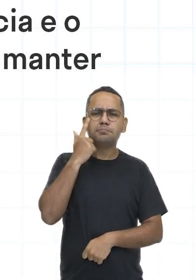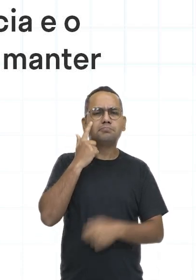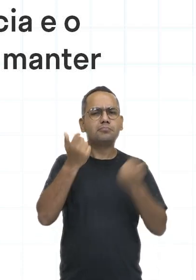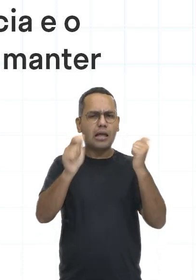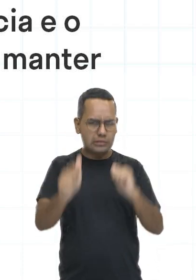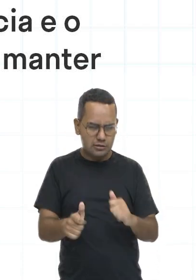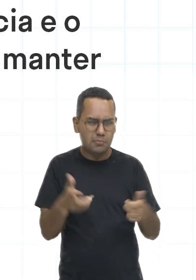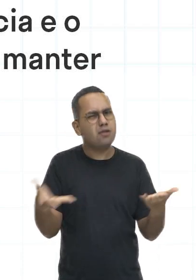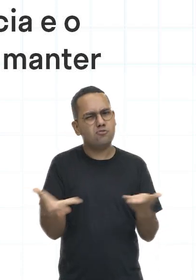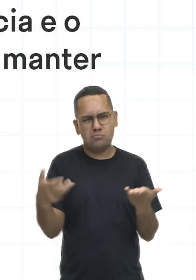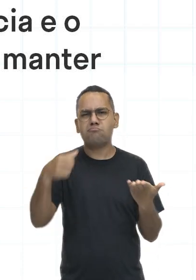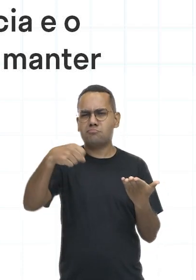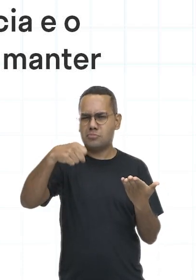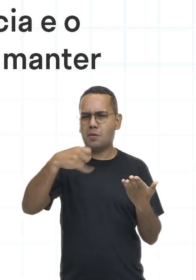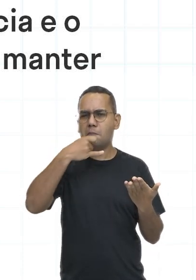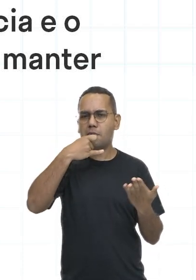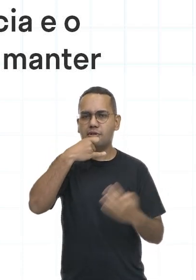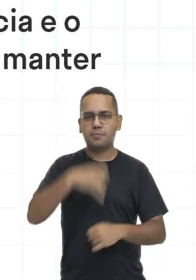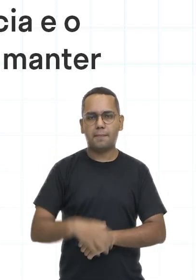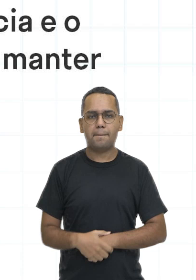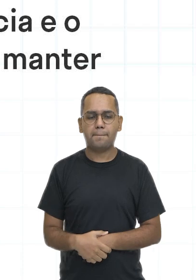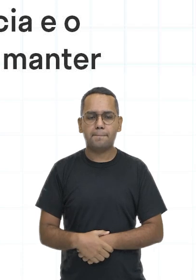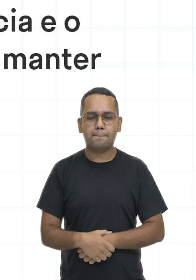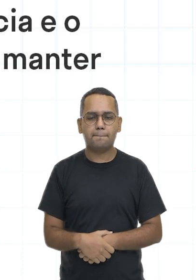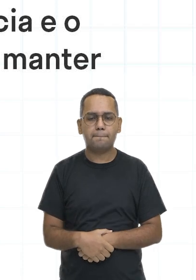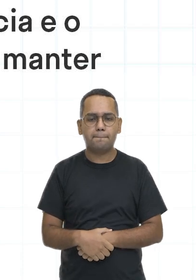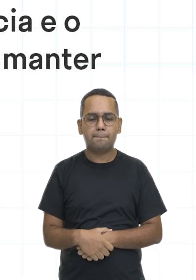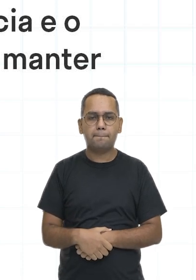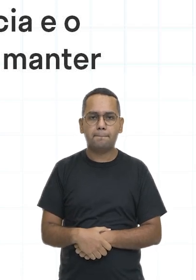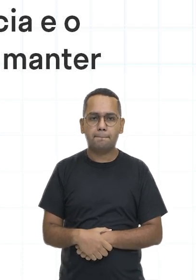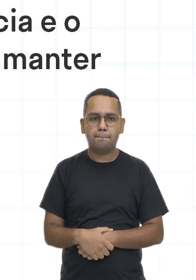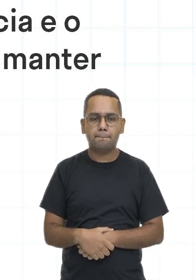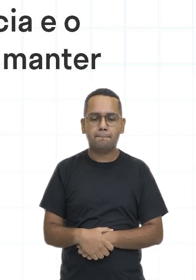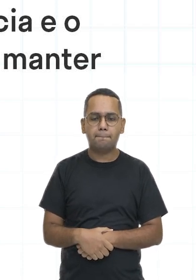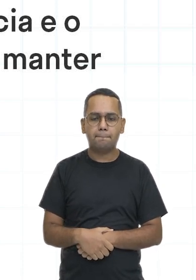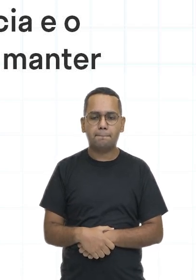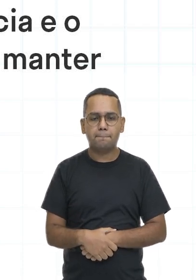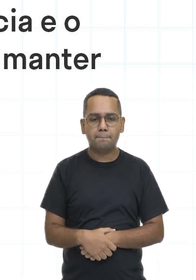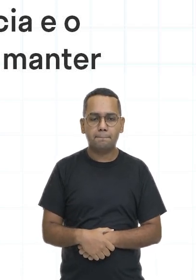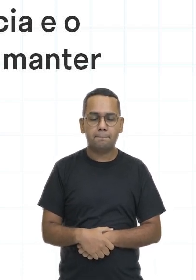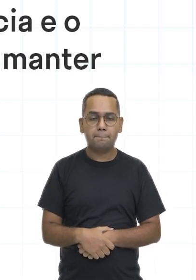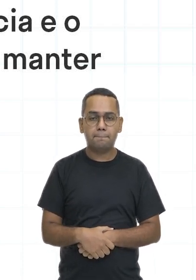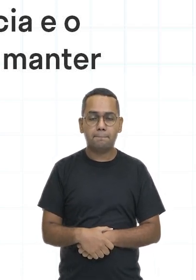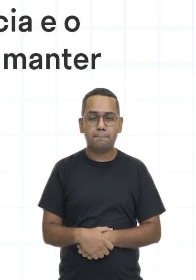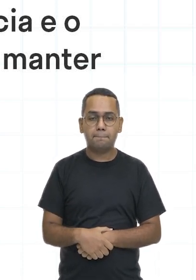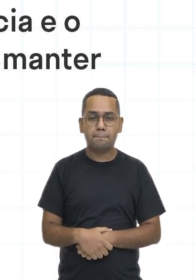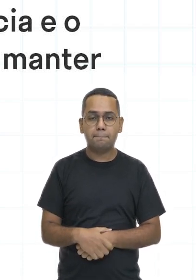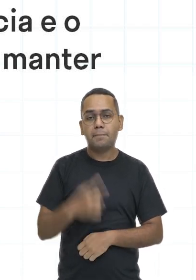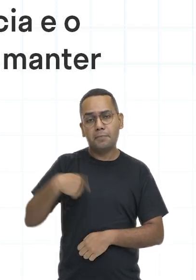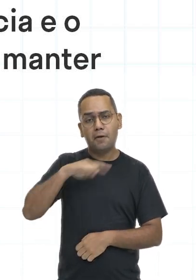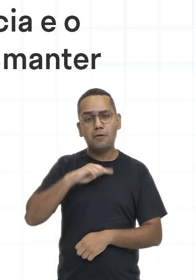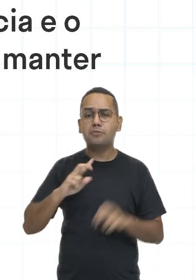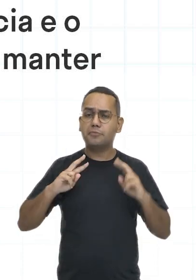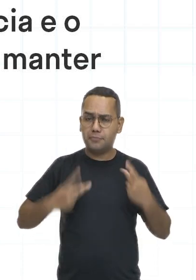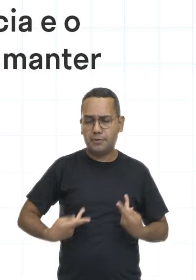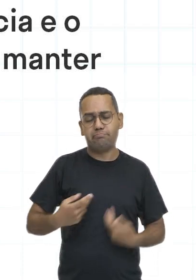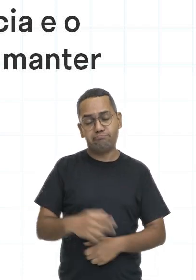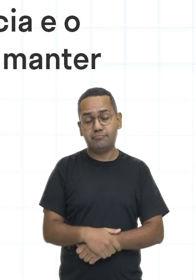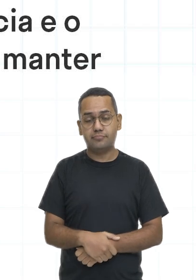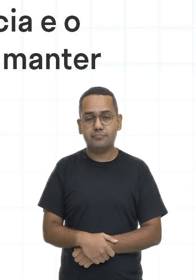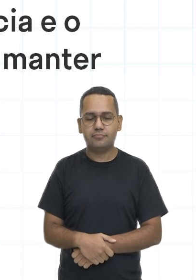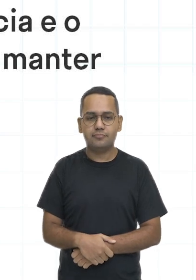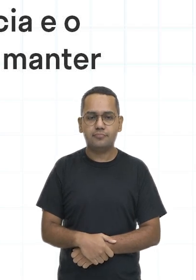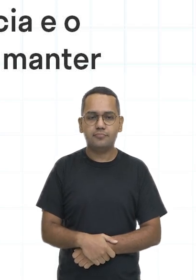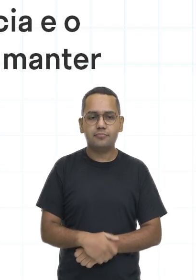observamos a questão, né, de enquanto pessoa, enquanto seres humanos. E o espectador ele